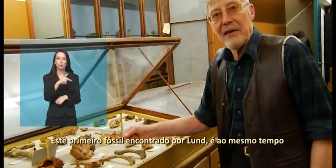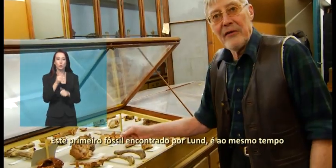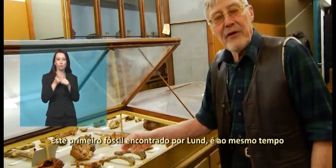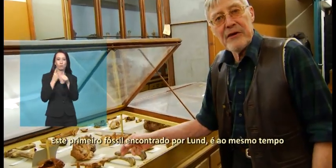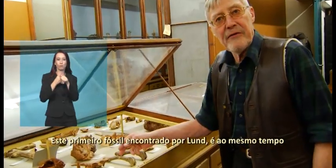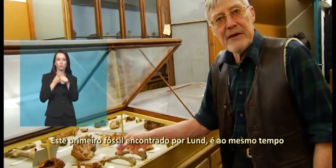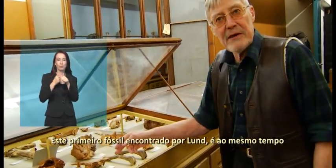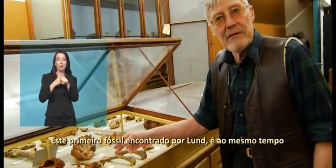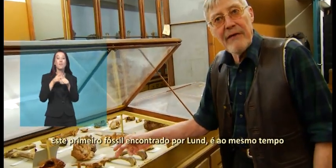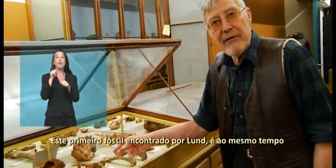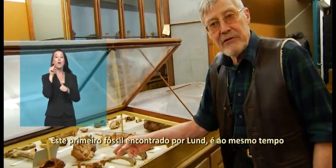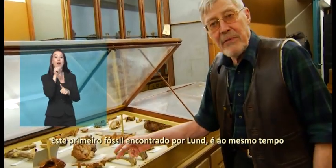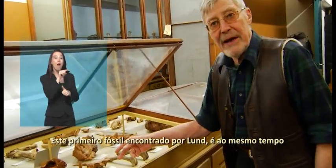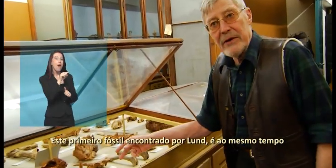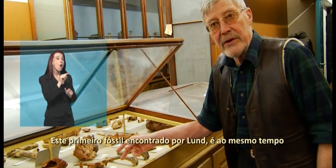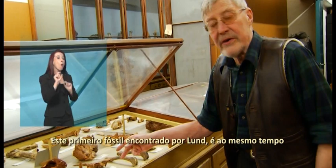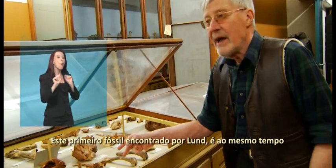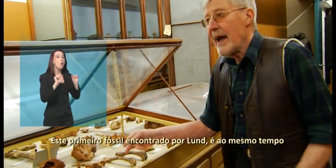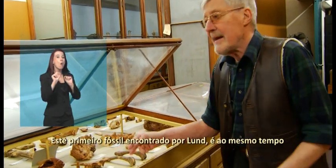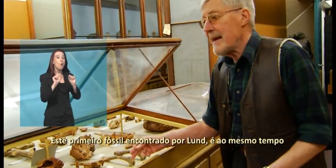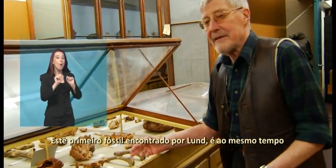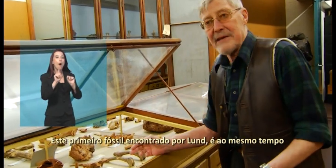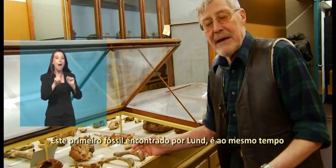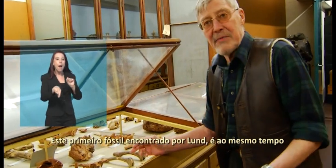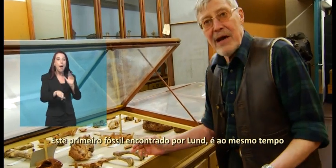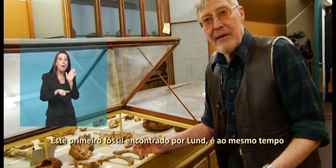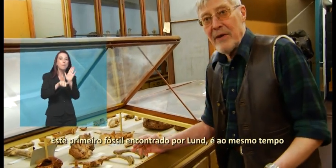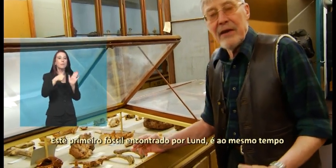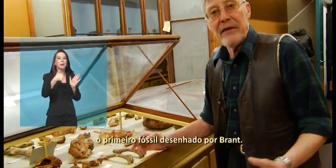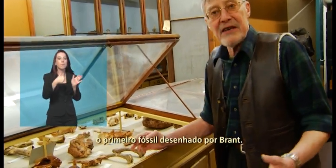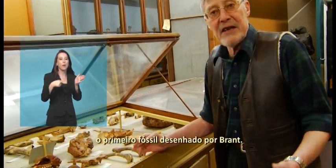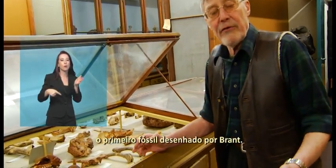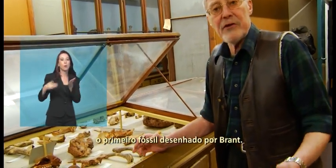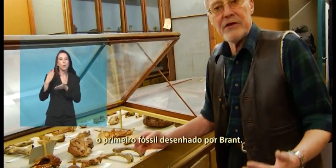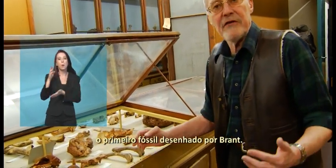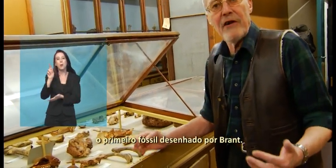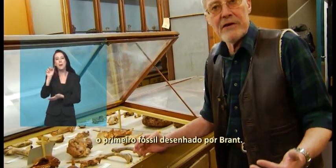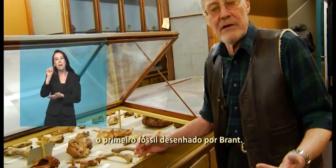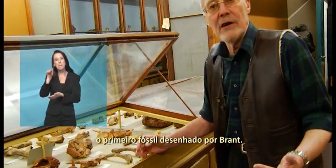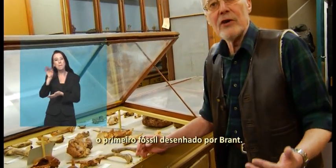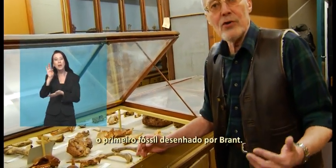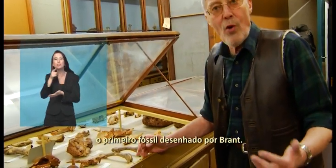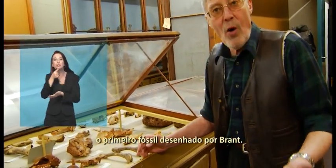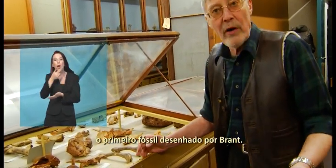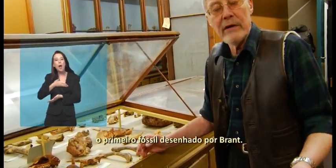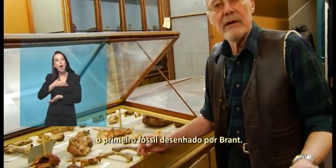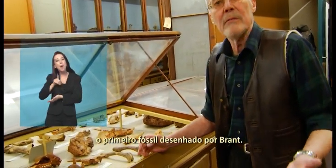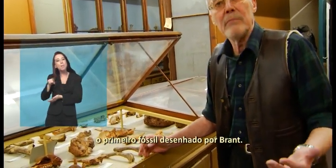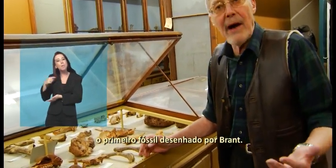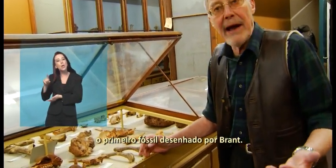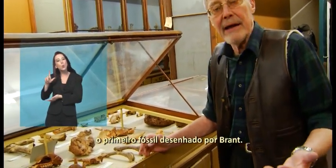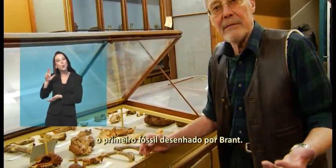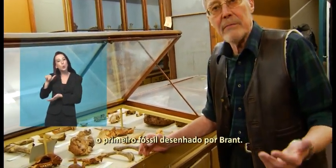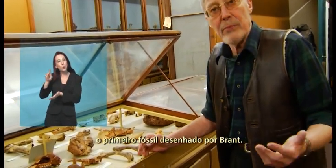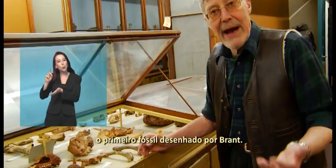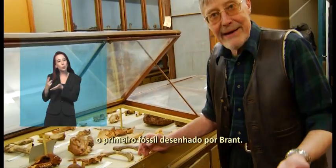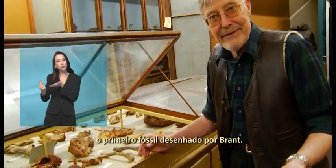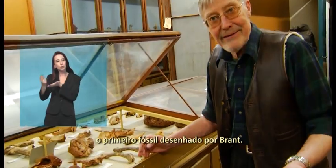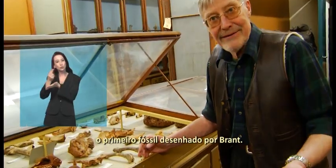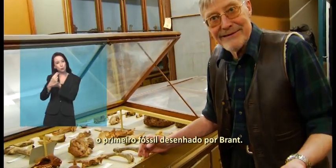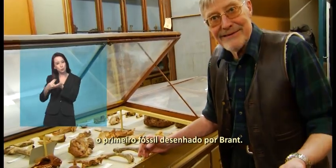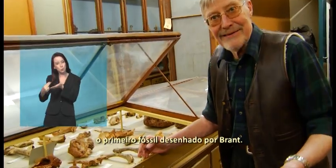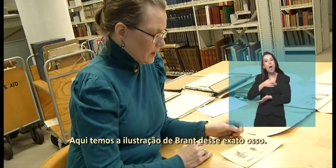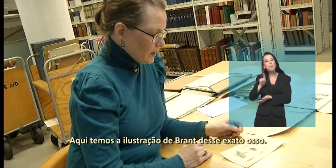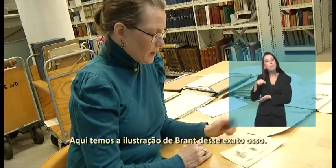say, the first fossil found by Lund, and at the same time the first fossil drawn by